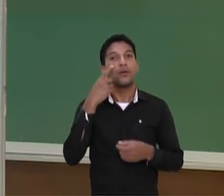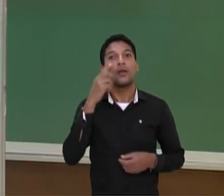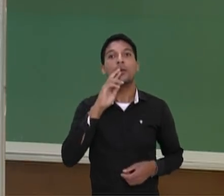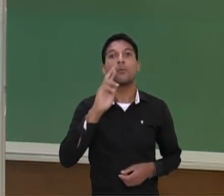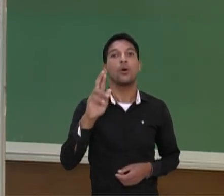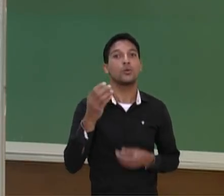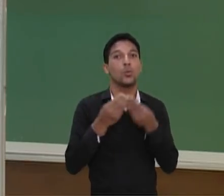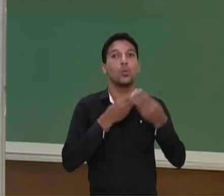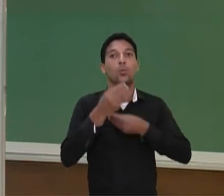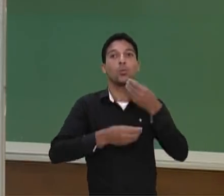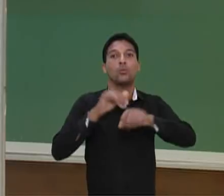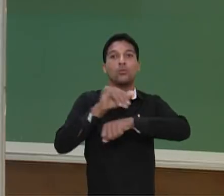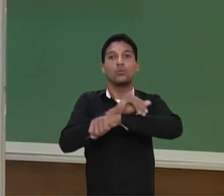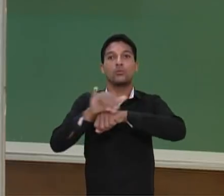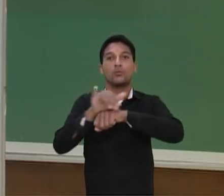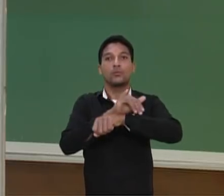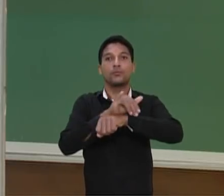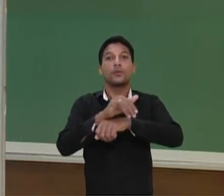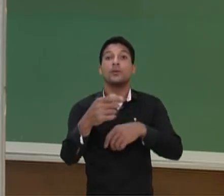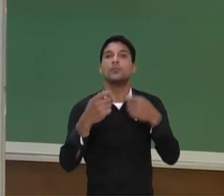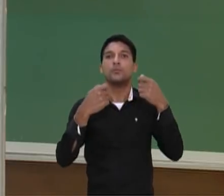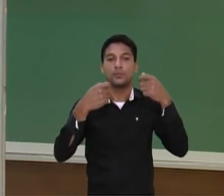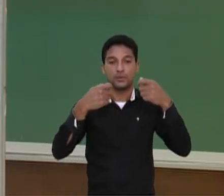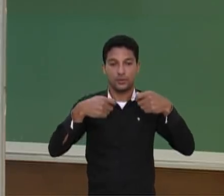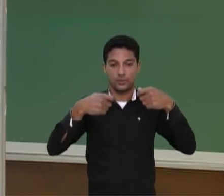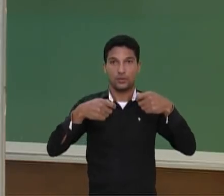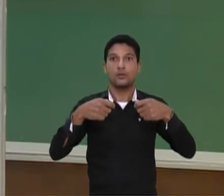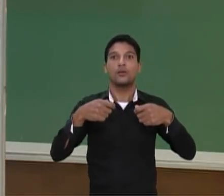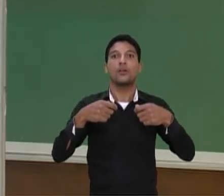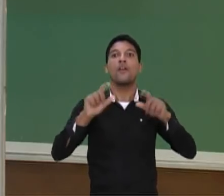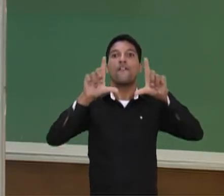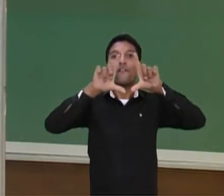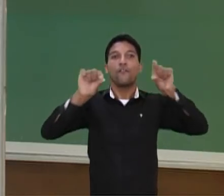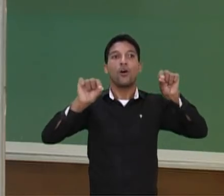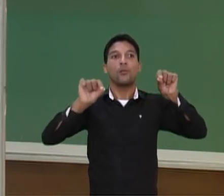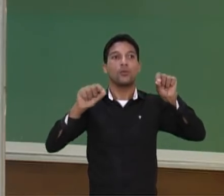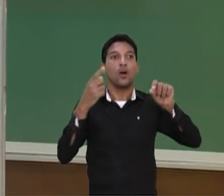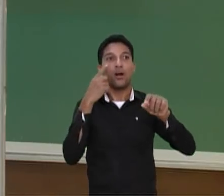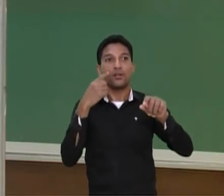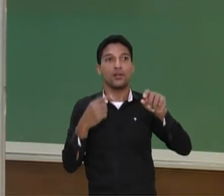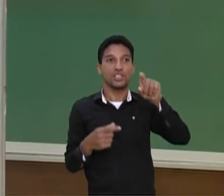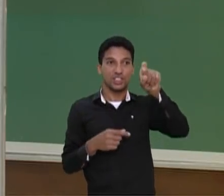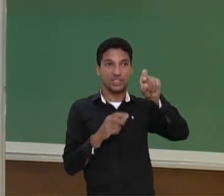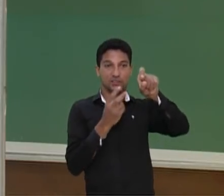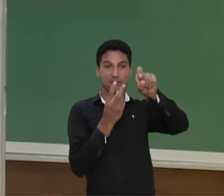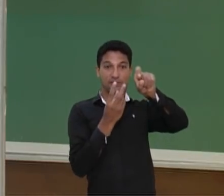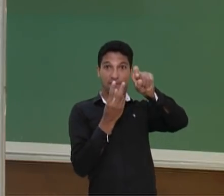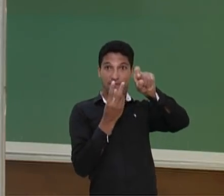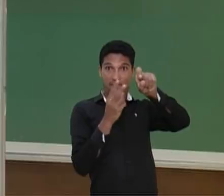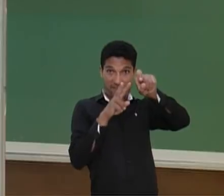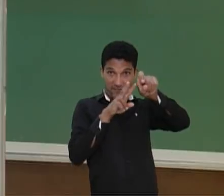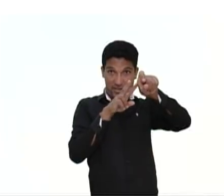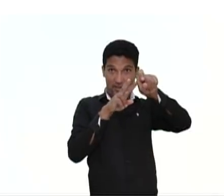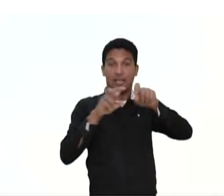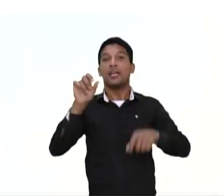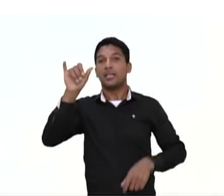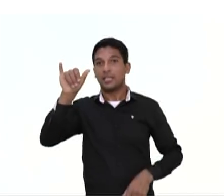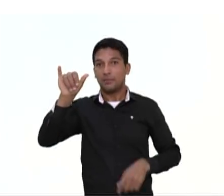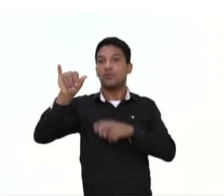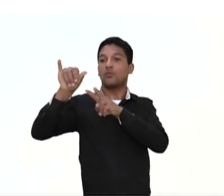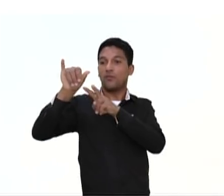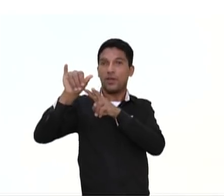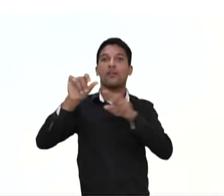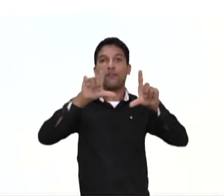solução que eu vou precisar aqui vou precisar da fórmula do x do vértice e do y do vértice então olha só